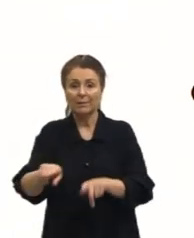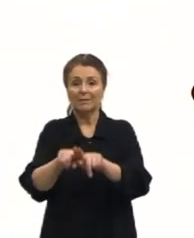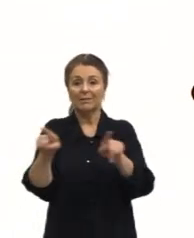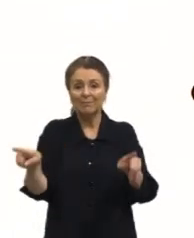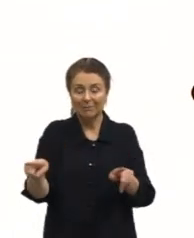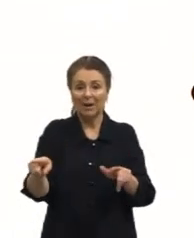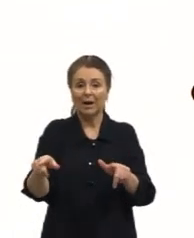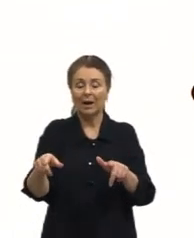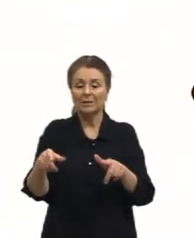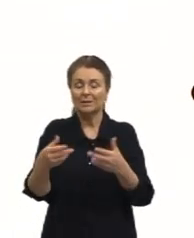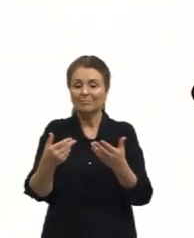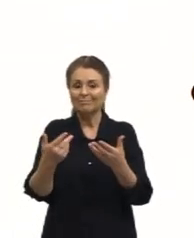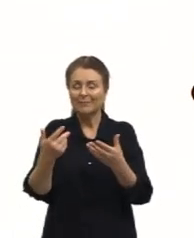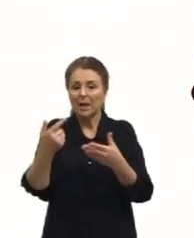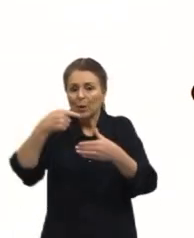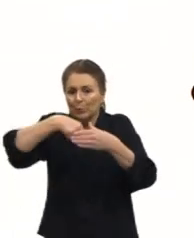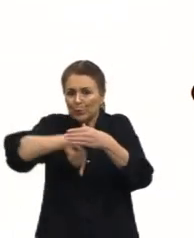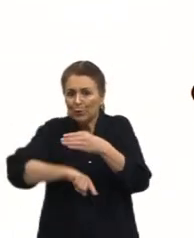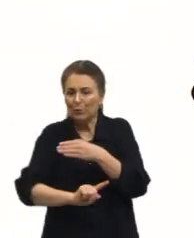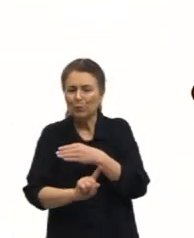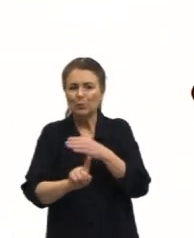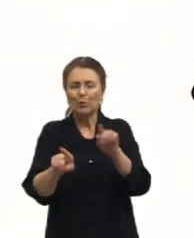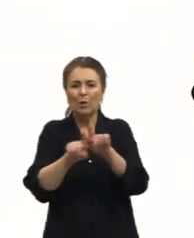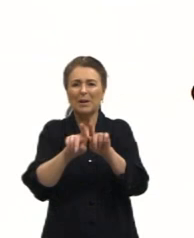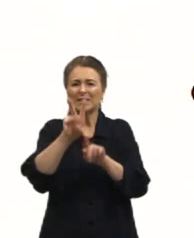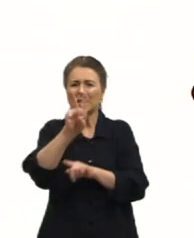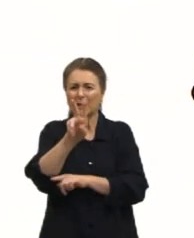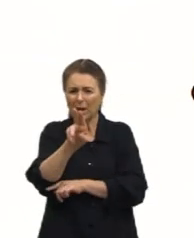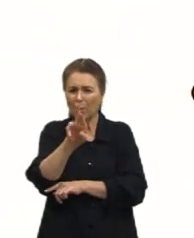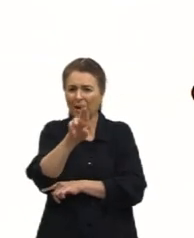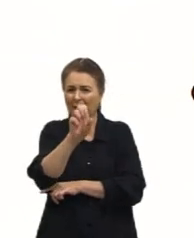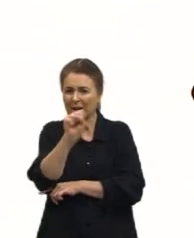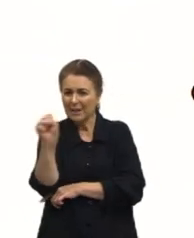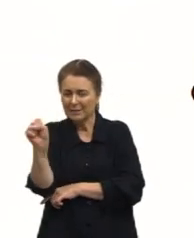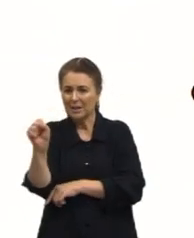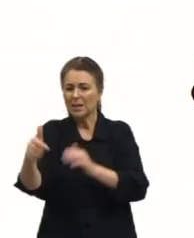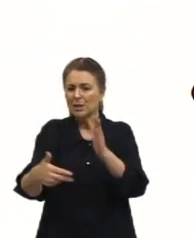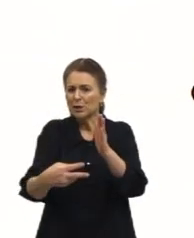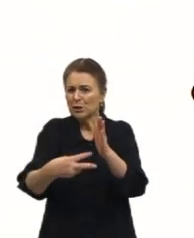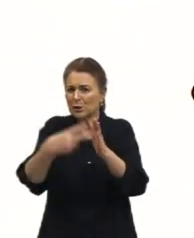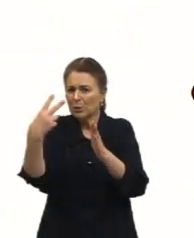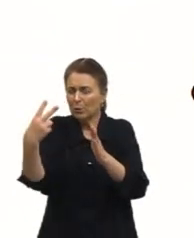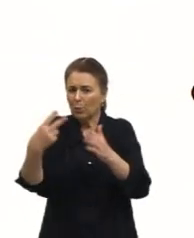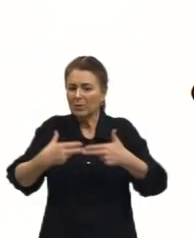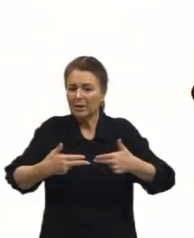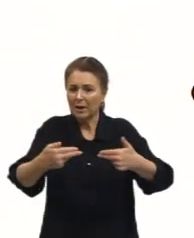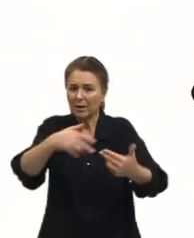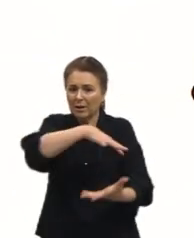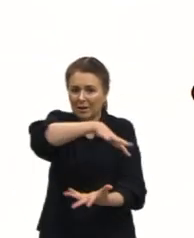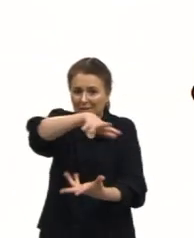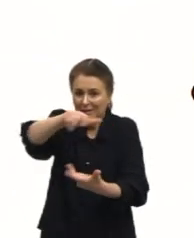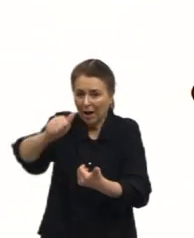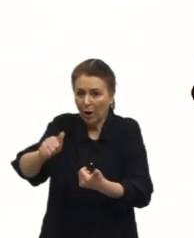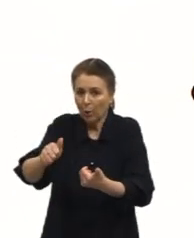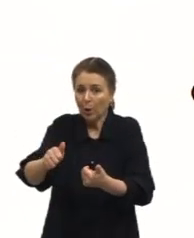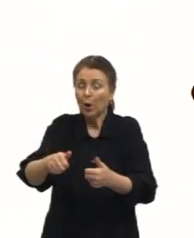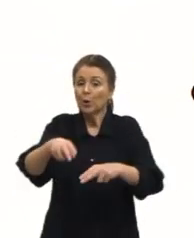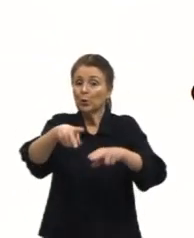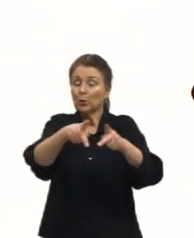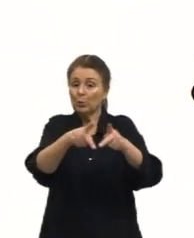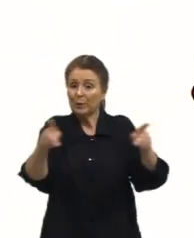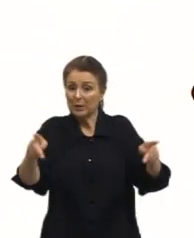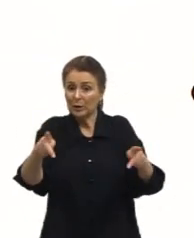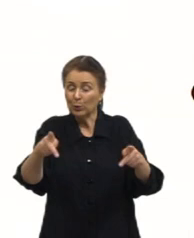vem lá da União Soviética da segunda guerra mundial da Guerra Fria Então esse embasamento histórico